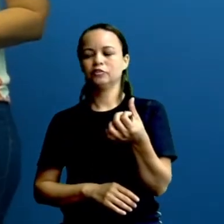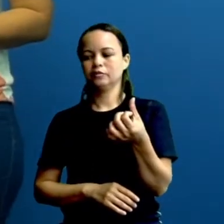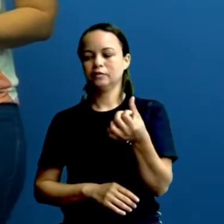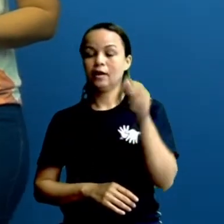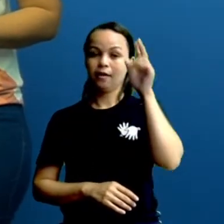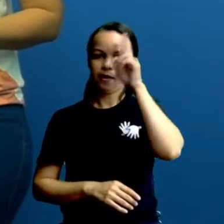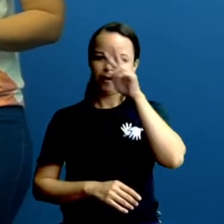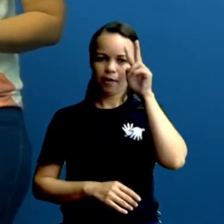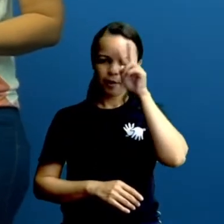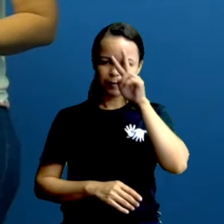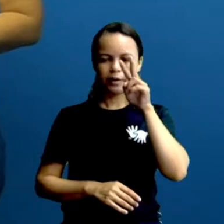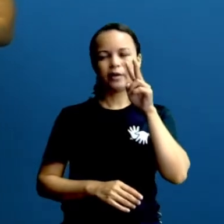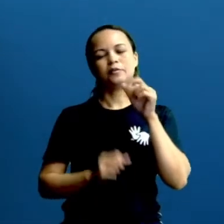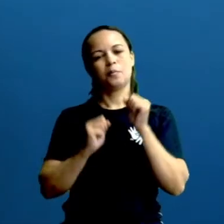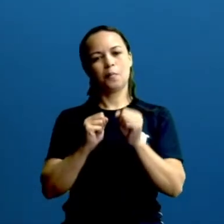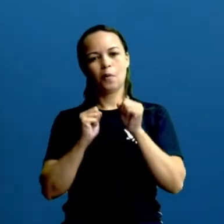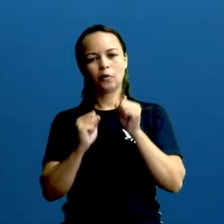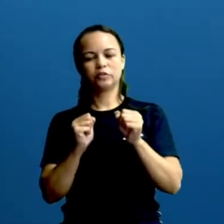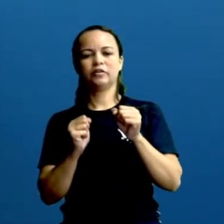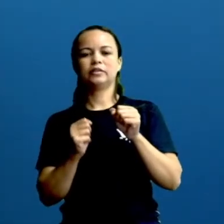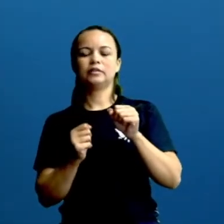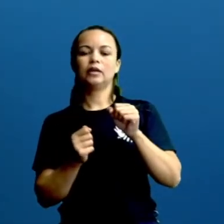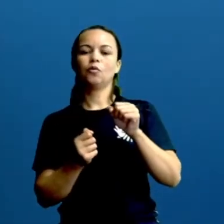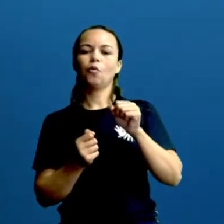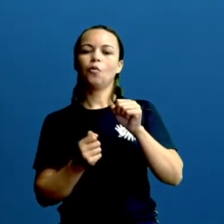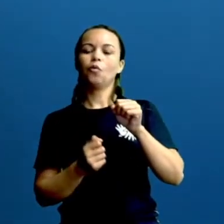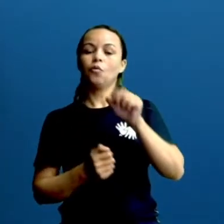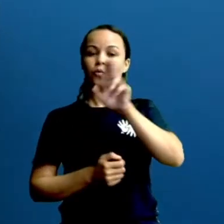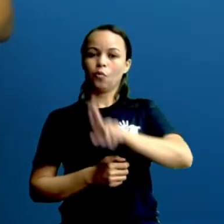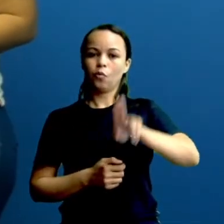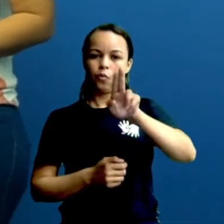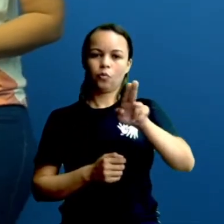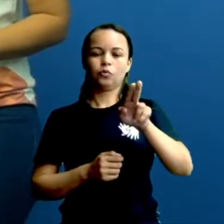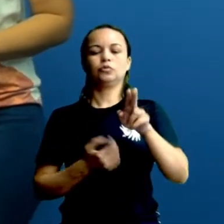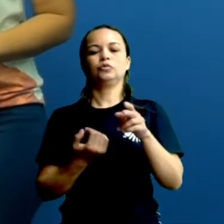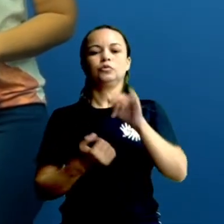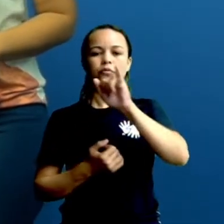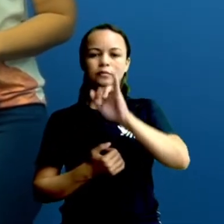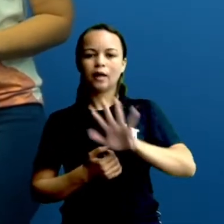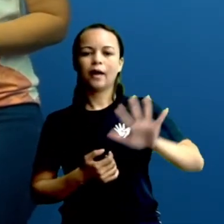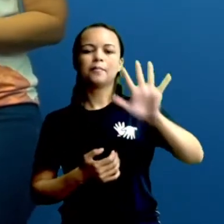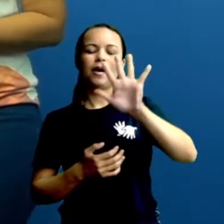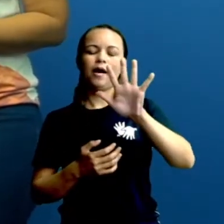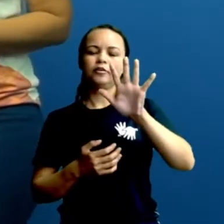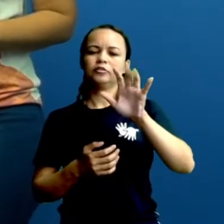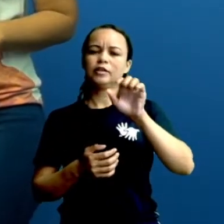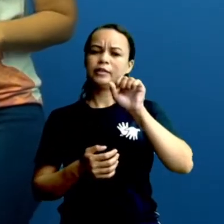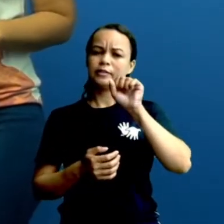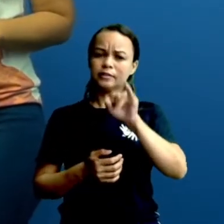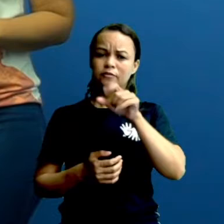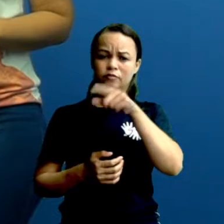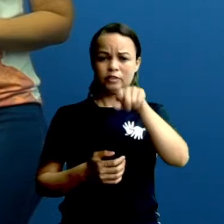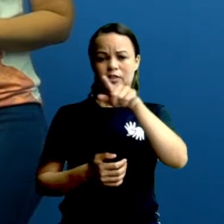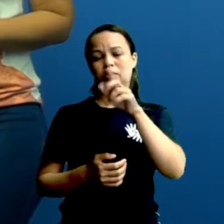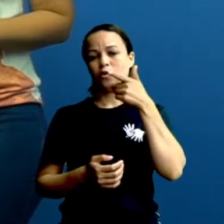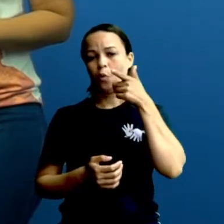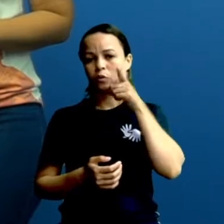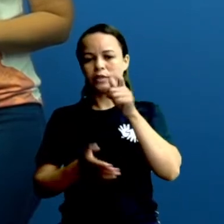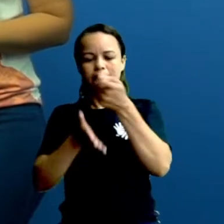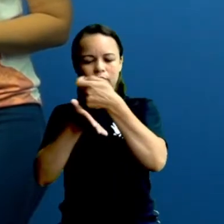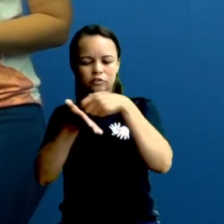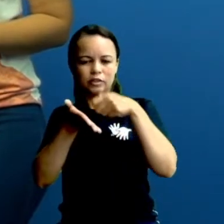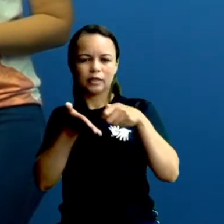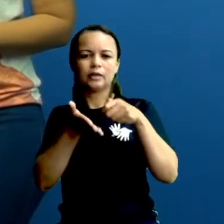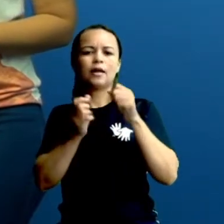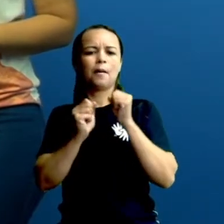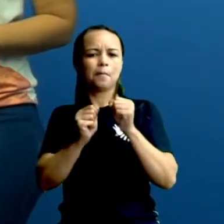Tá? Lembrando, você pode fazer com o uso da imagem e quem já consegue vai fazendo uso dos algarismos, tá certo? Não tem